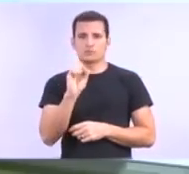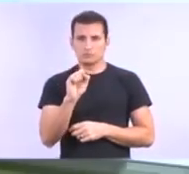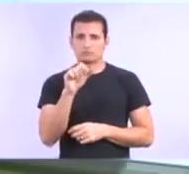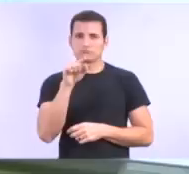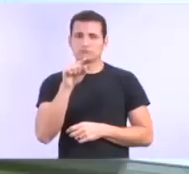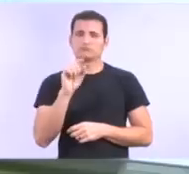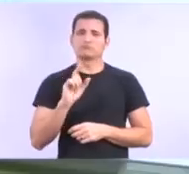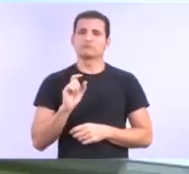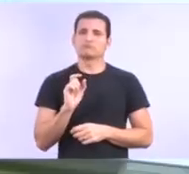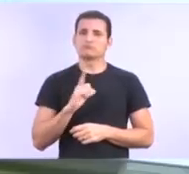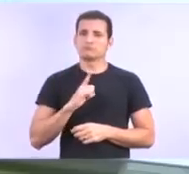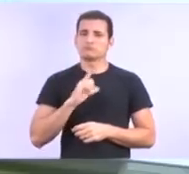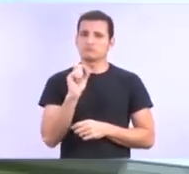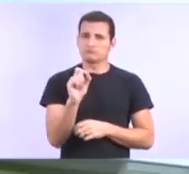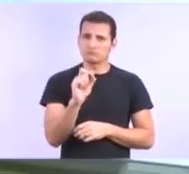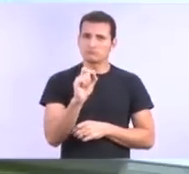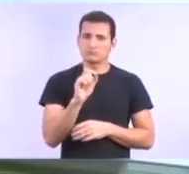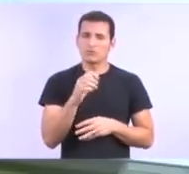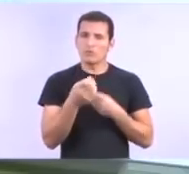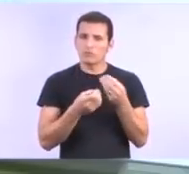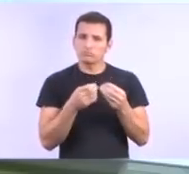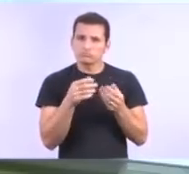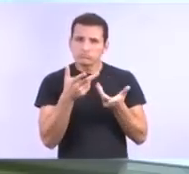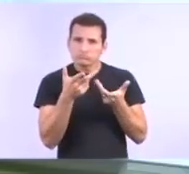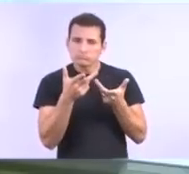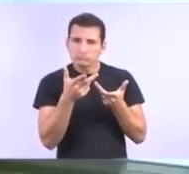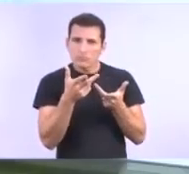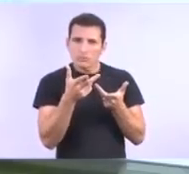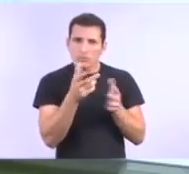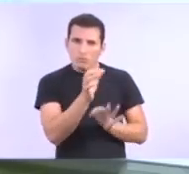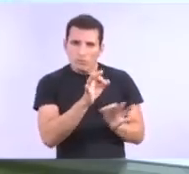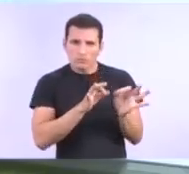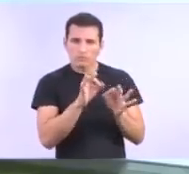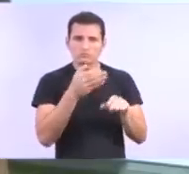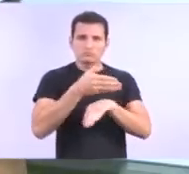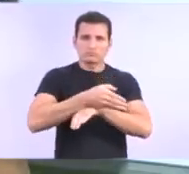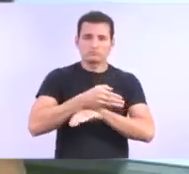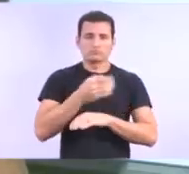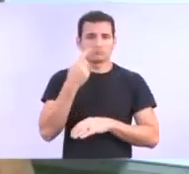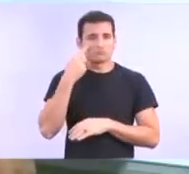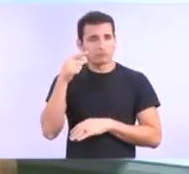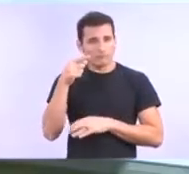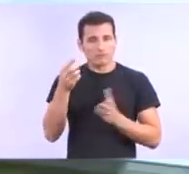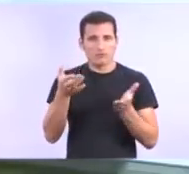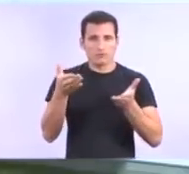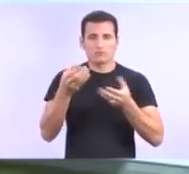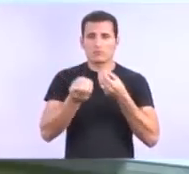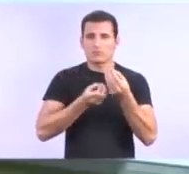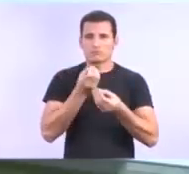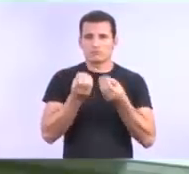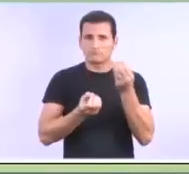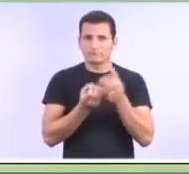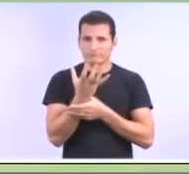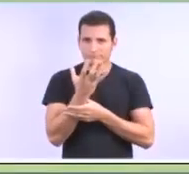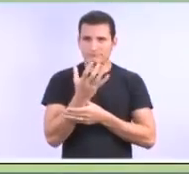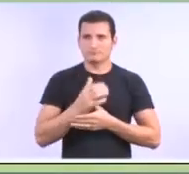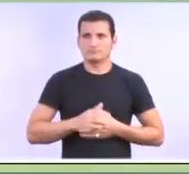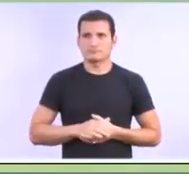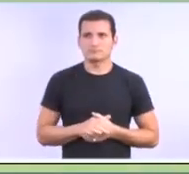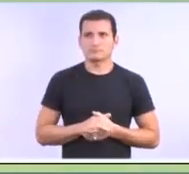usar algum mecanismo de controle de acesso. E é o que nós vamos ver agora, como é que a gente cria esse mecanismo.